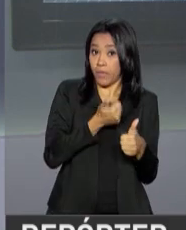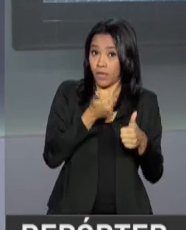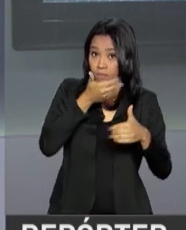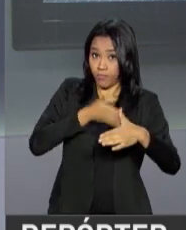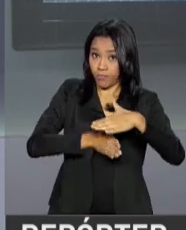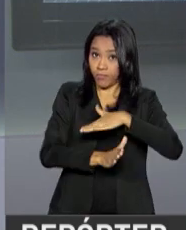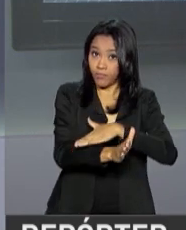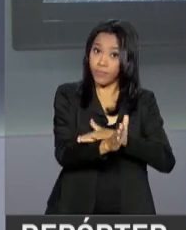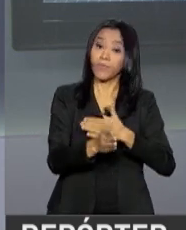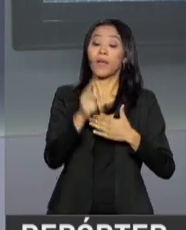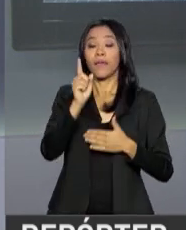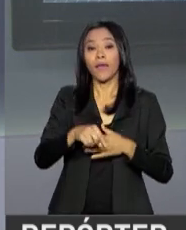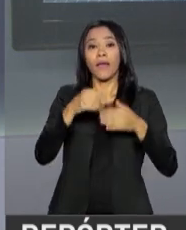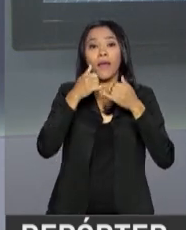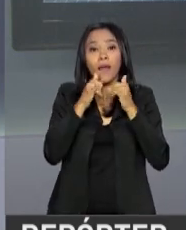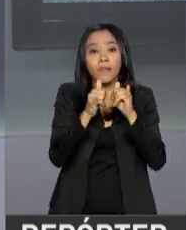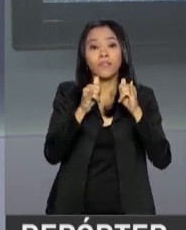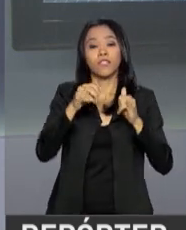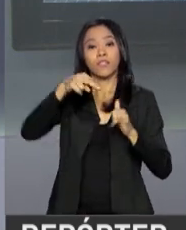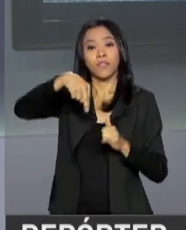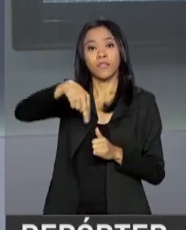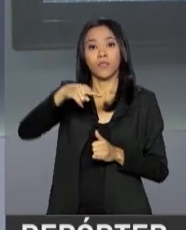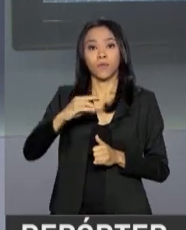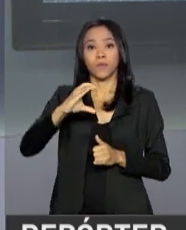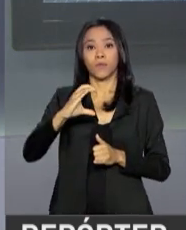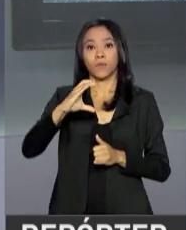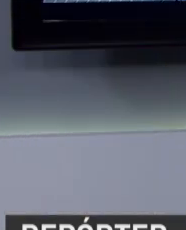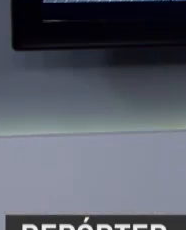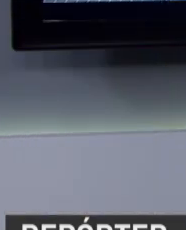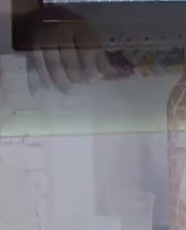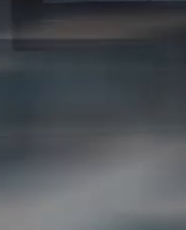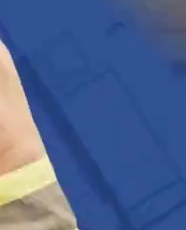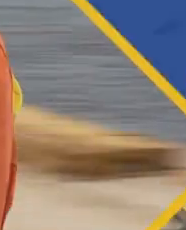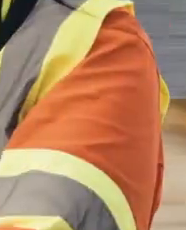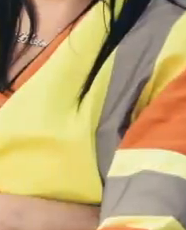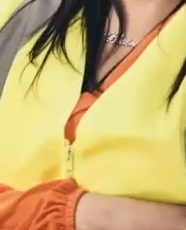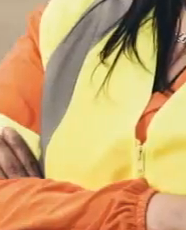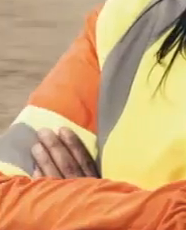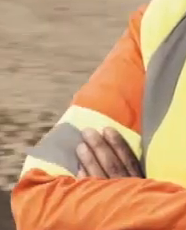submarino brasileiro movido à energia nuclear.